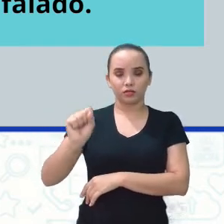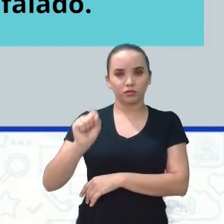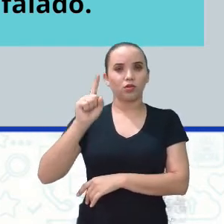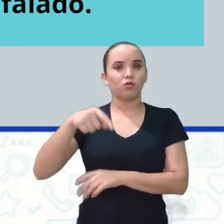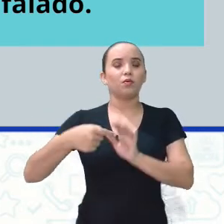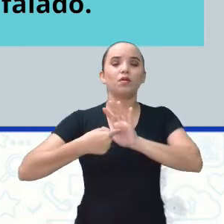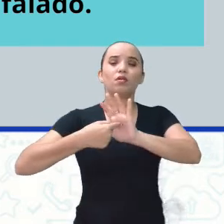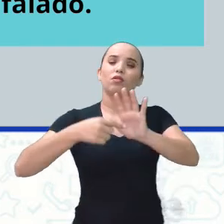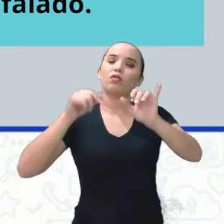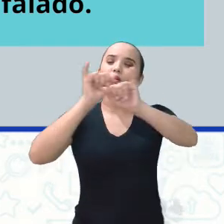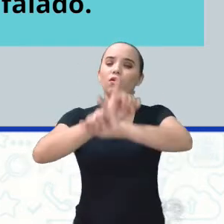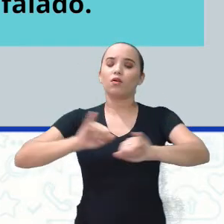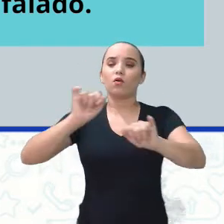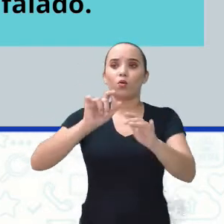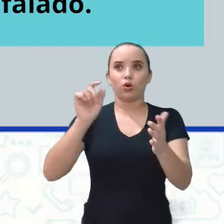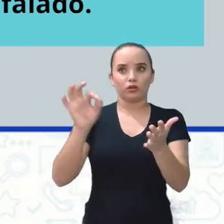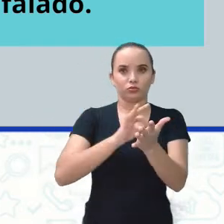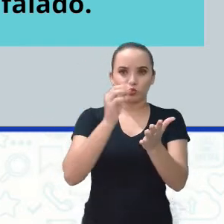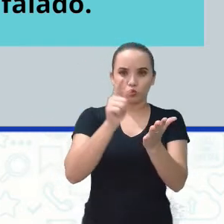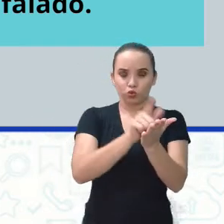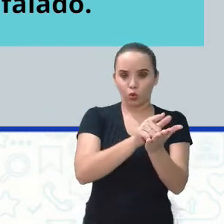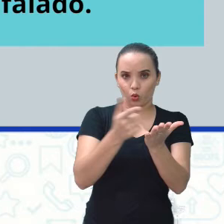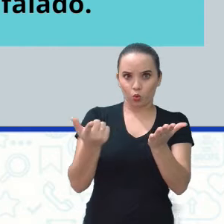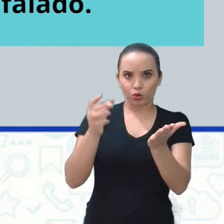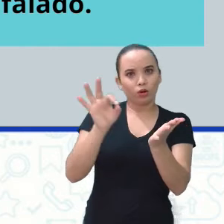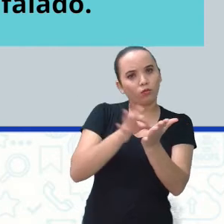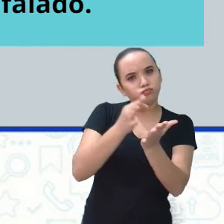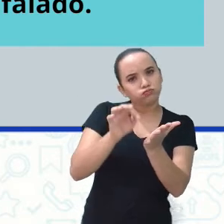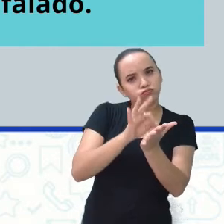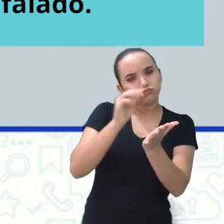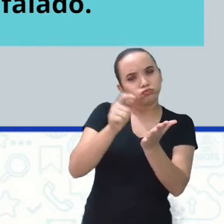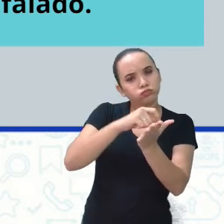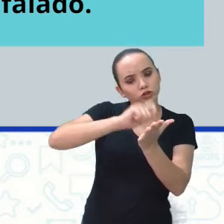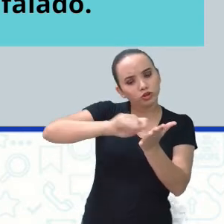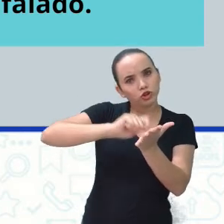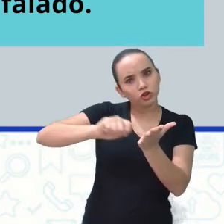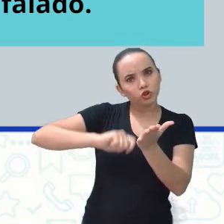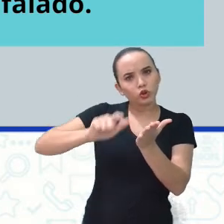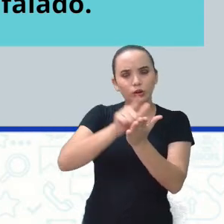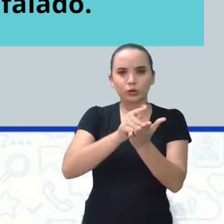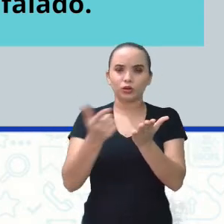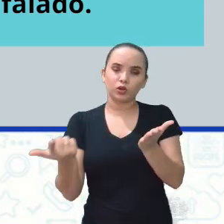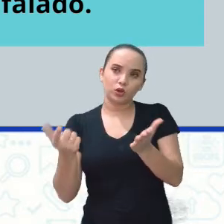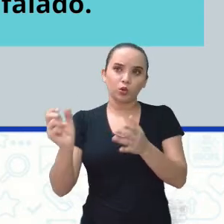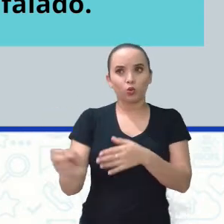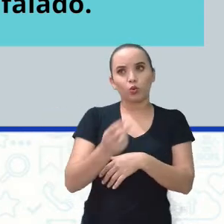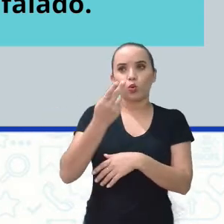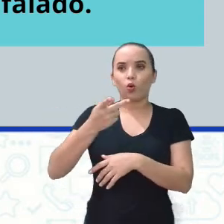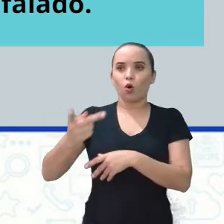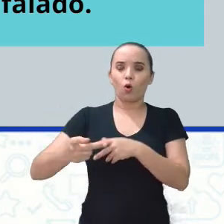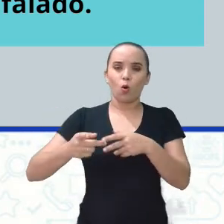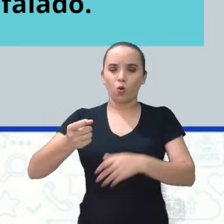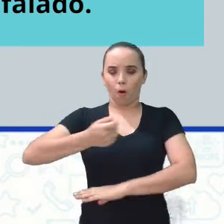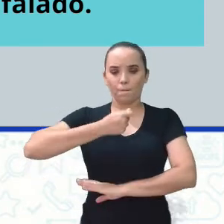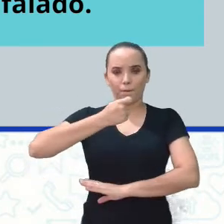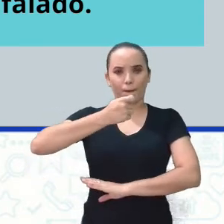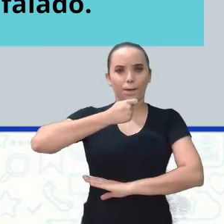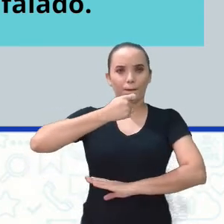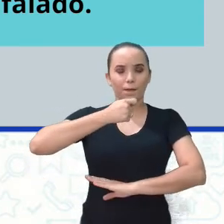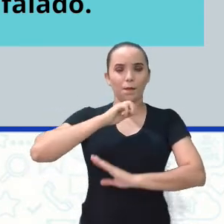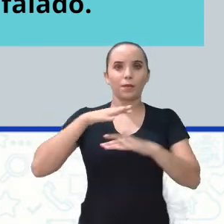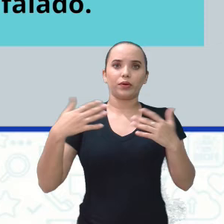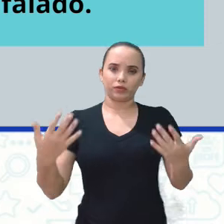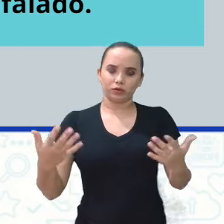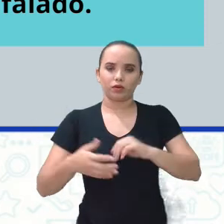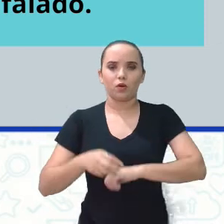jornal escrito ou falado. Então, a manchete é preparada, antes de ser apresentada, ela é